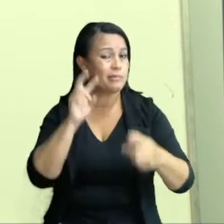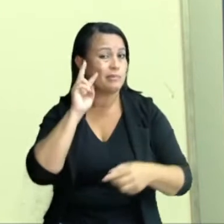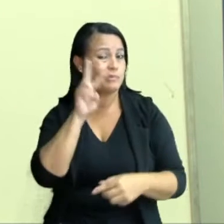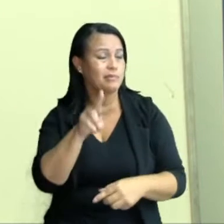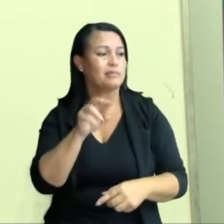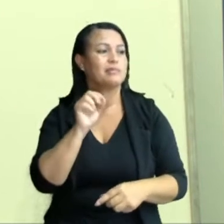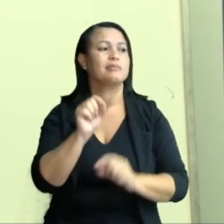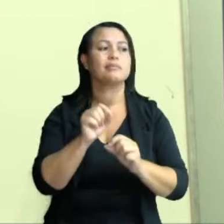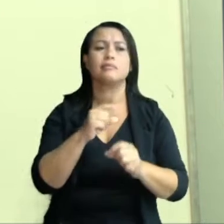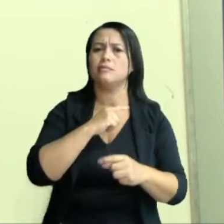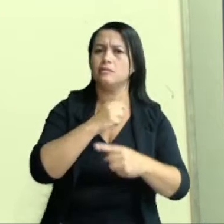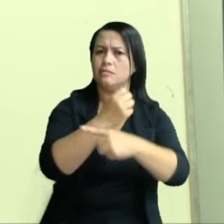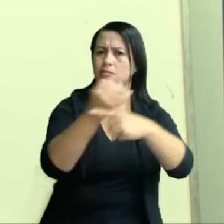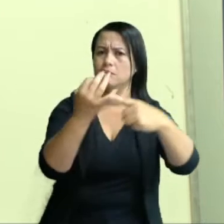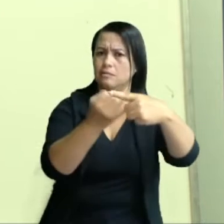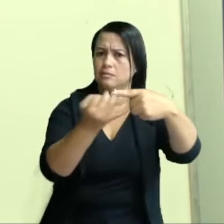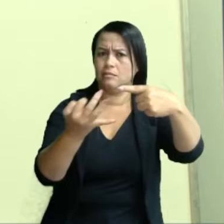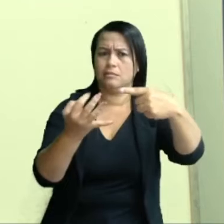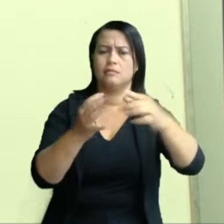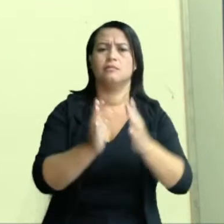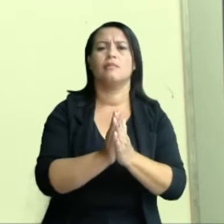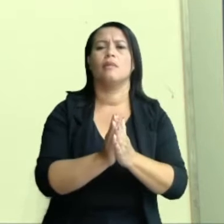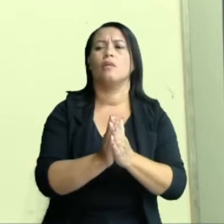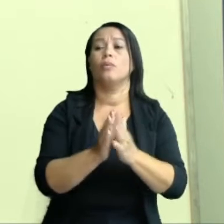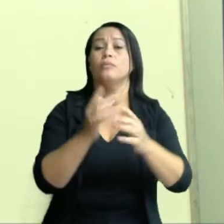essa fração